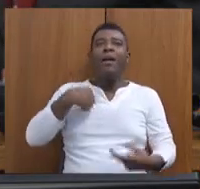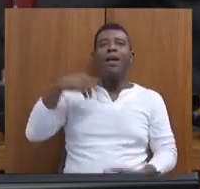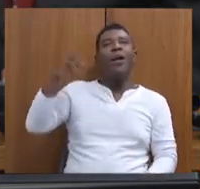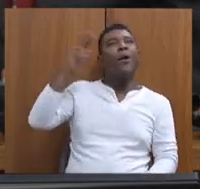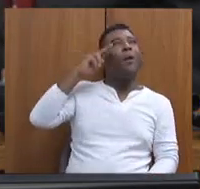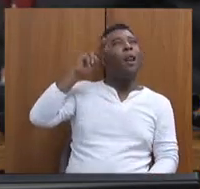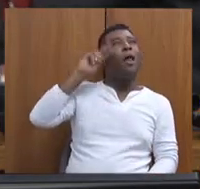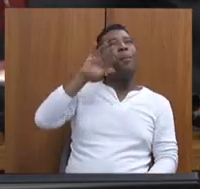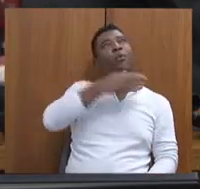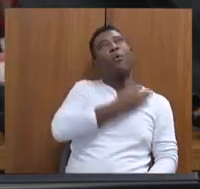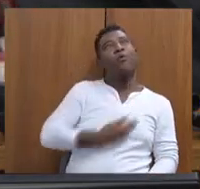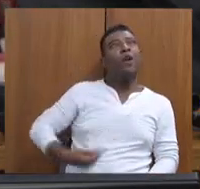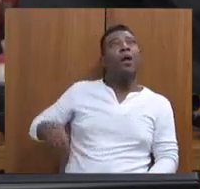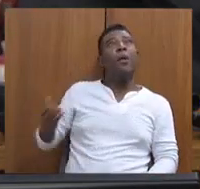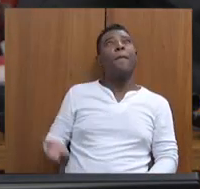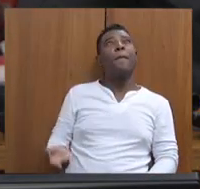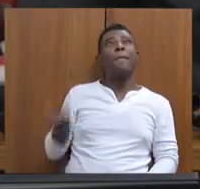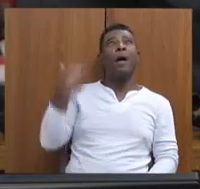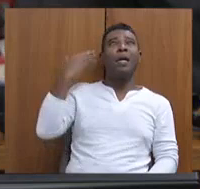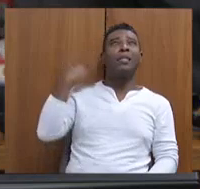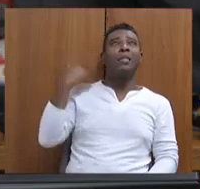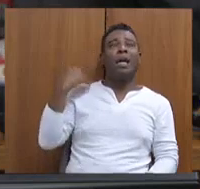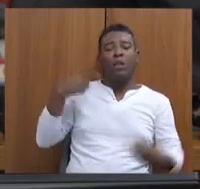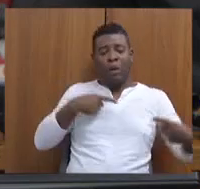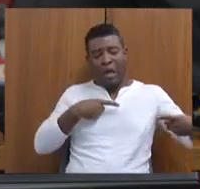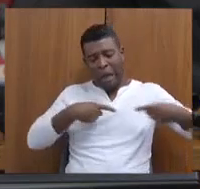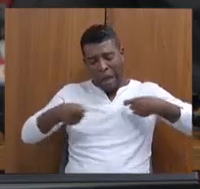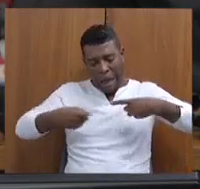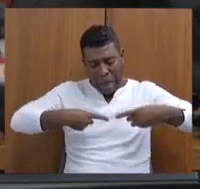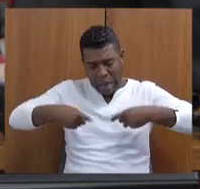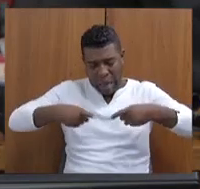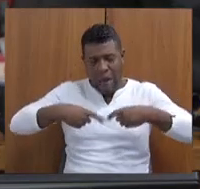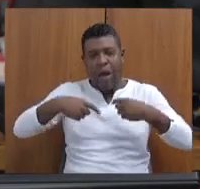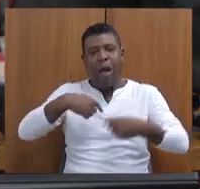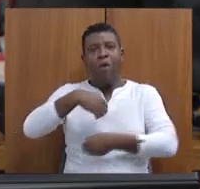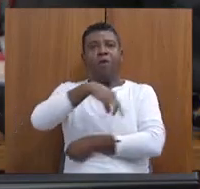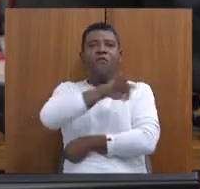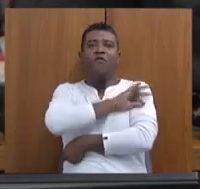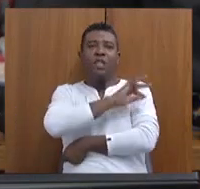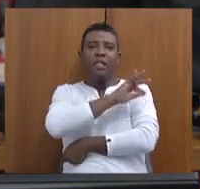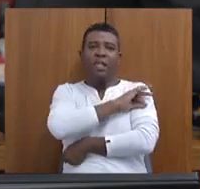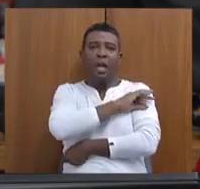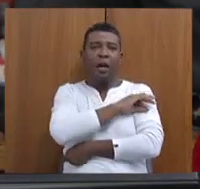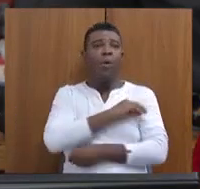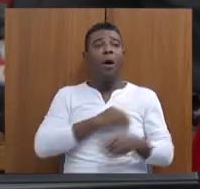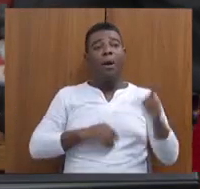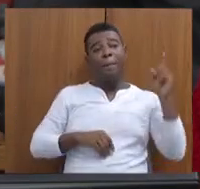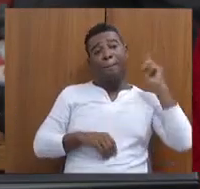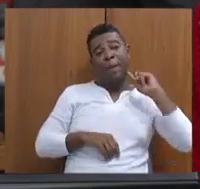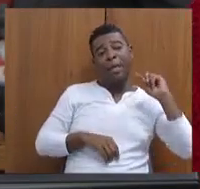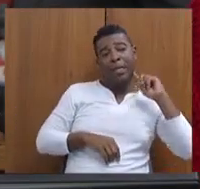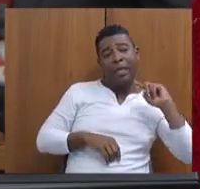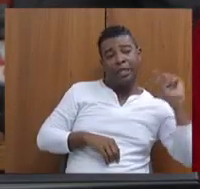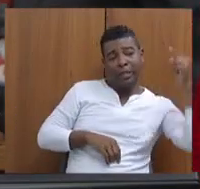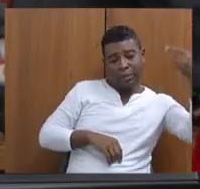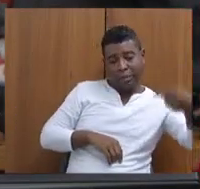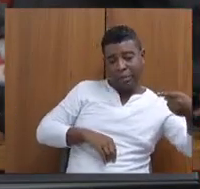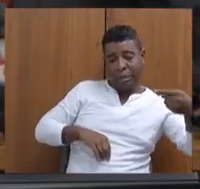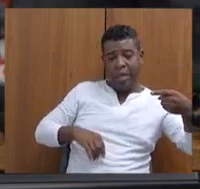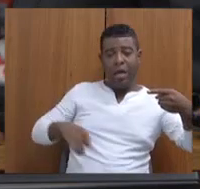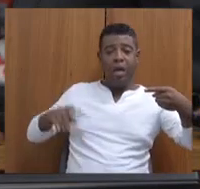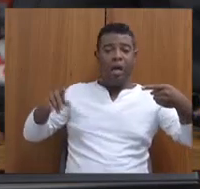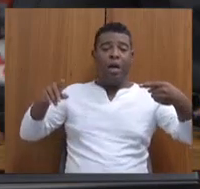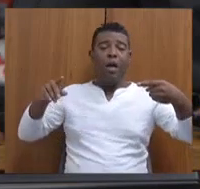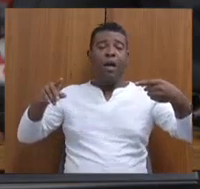passado a guerra fiscal do Minas Gerais com Rio de Janeiro eu disse então